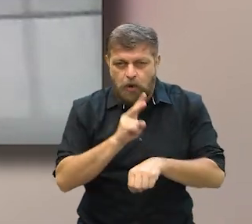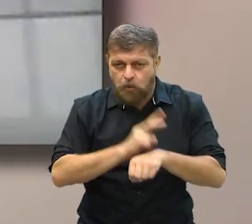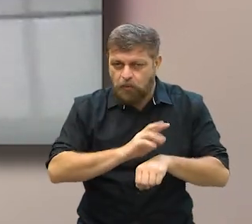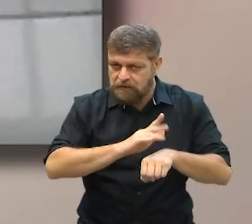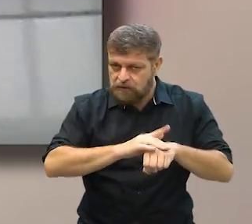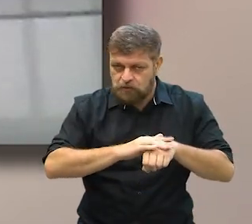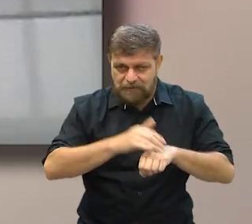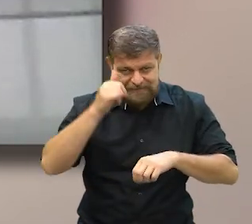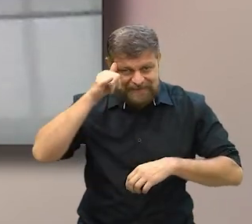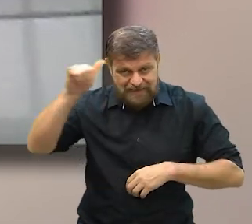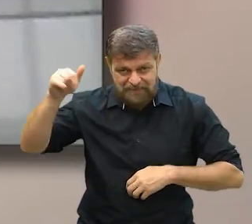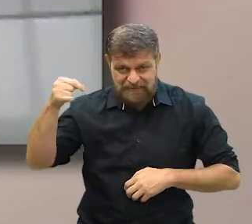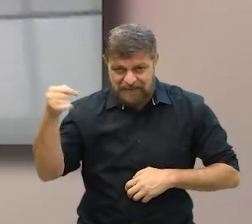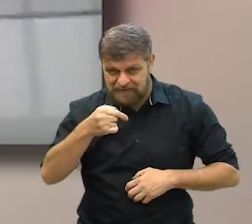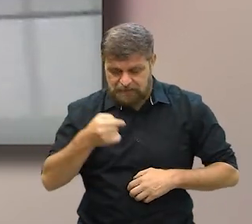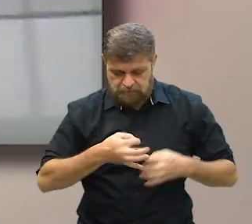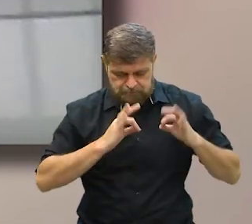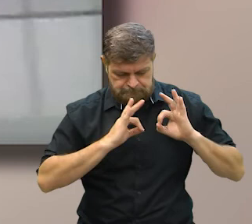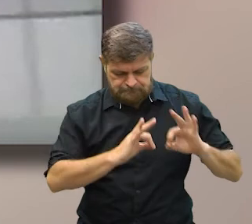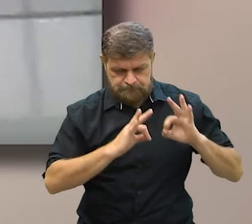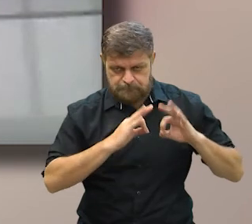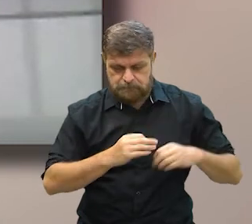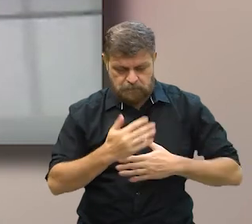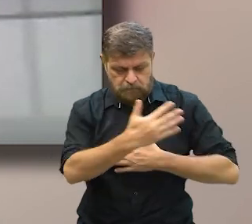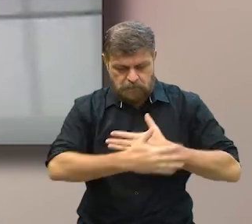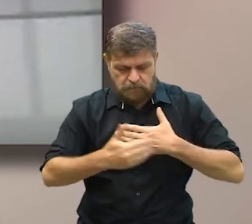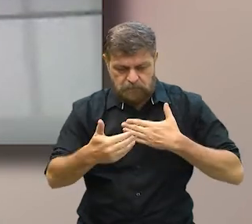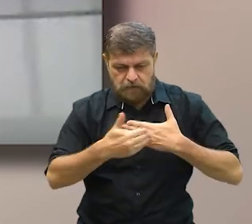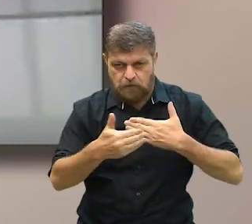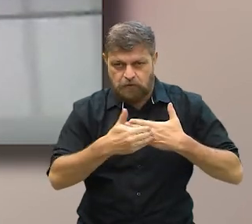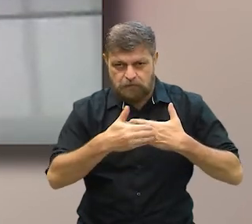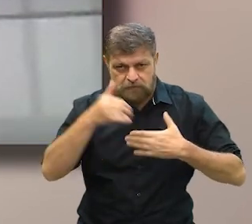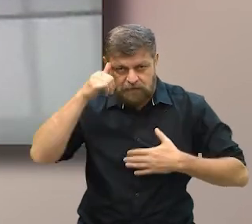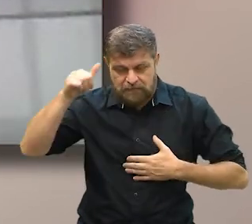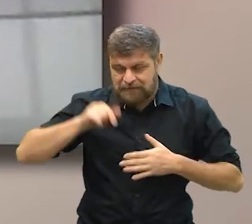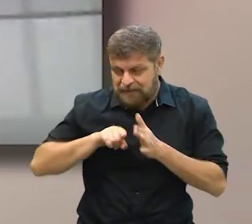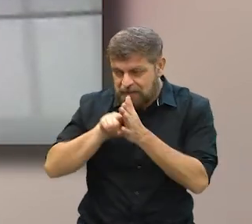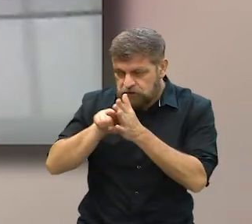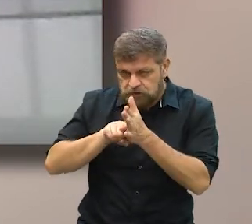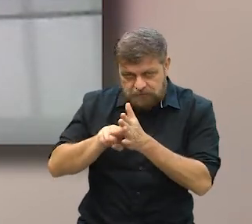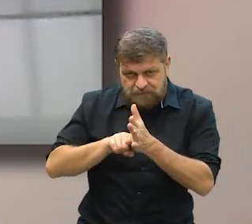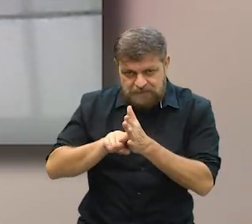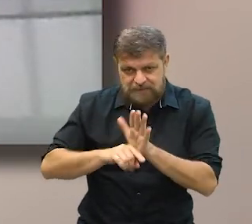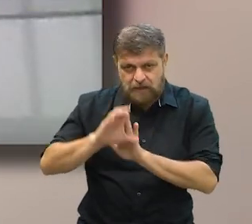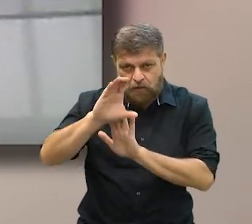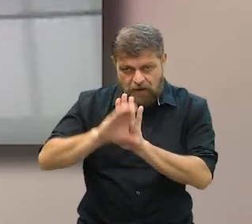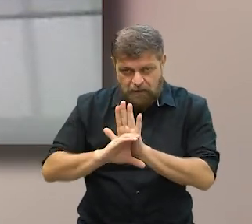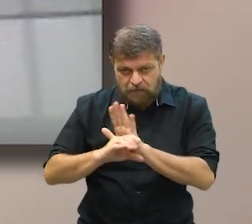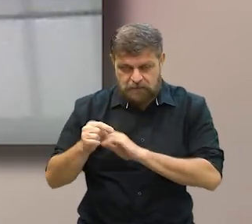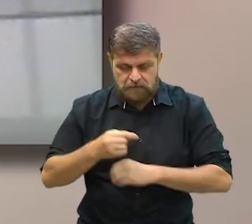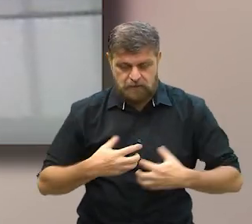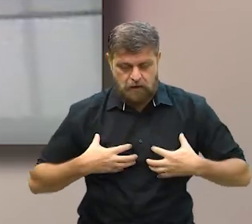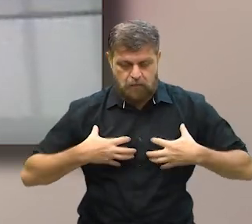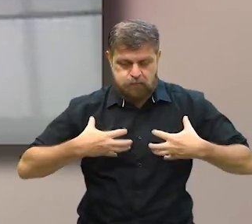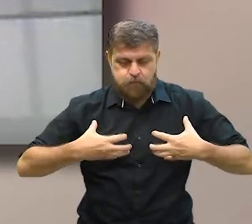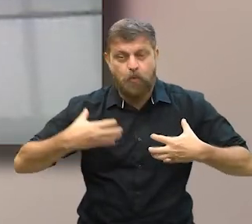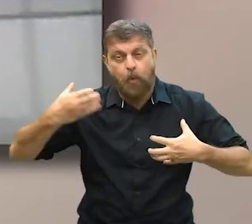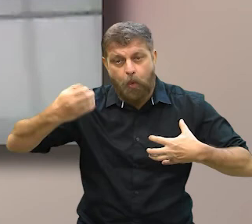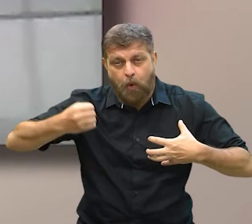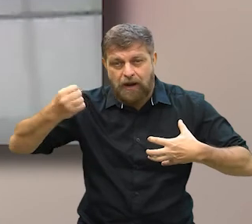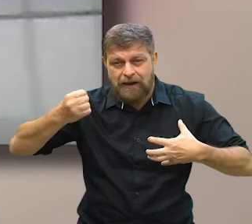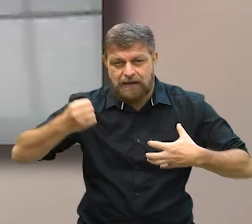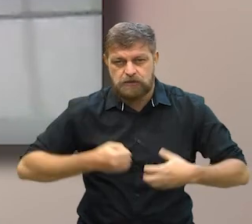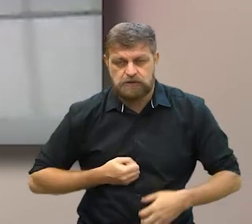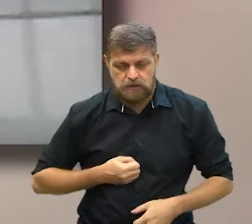né? Ele tem um sistema imunológico completo, né? A gente até estuda, tem um capítulo à parte que se chama Imunologia do Leite